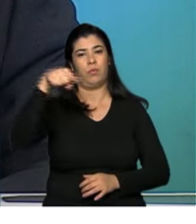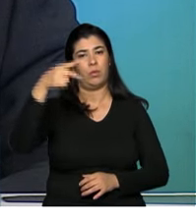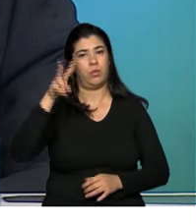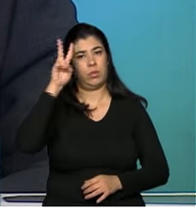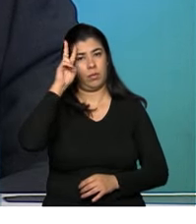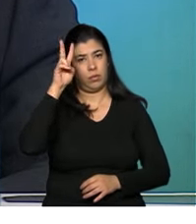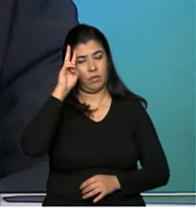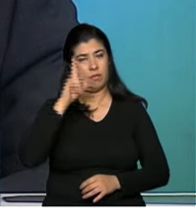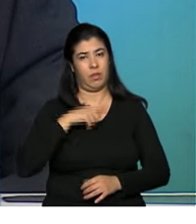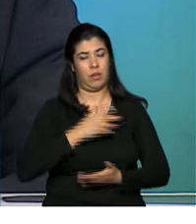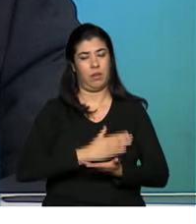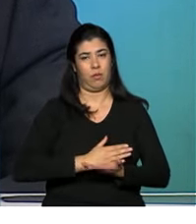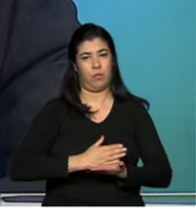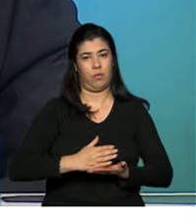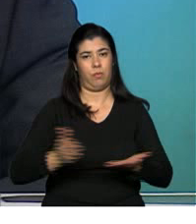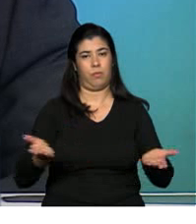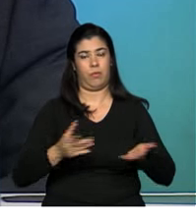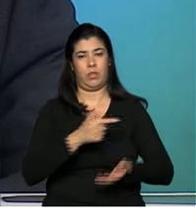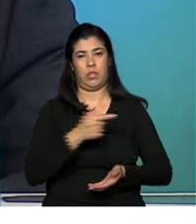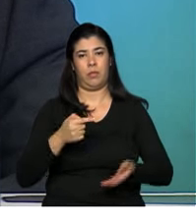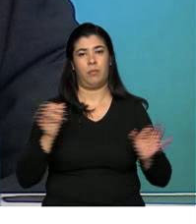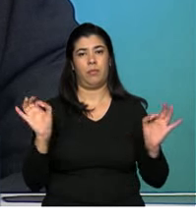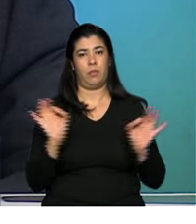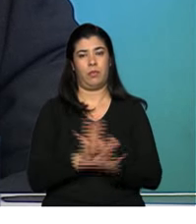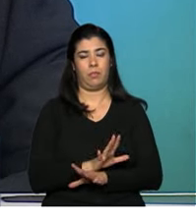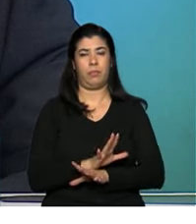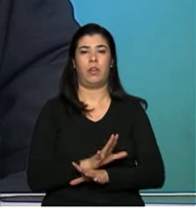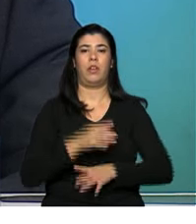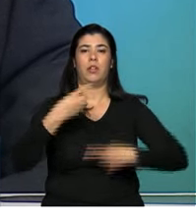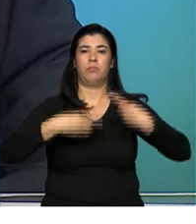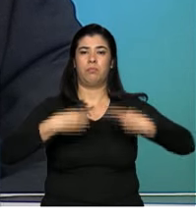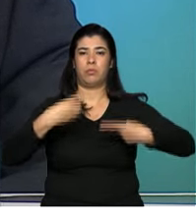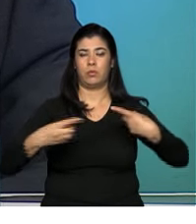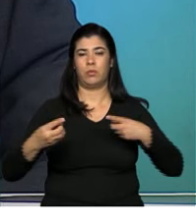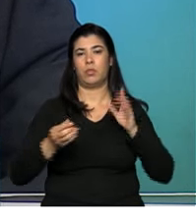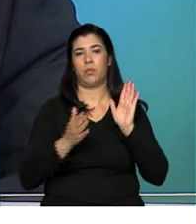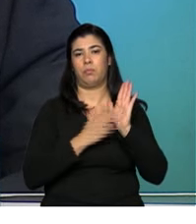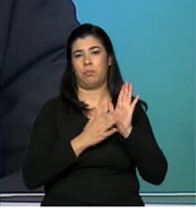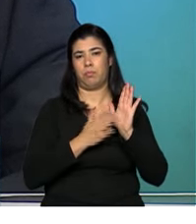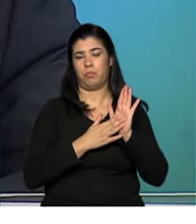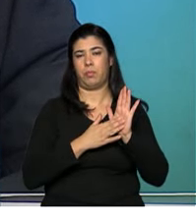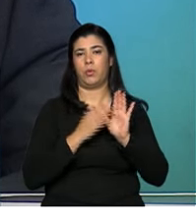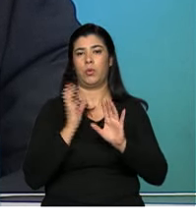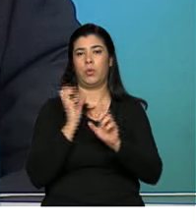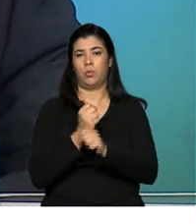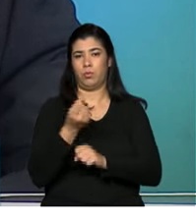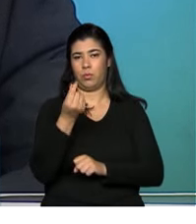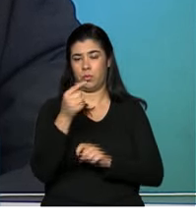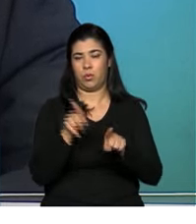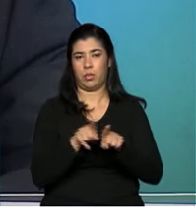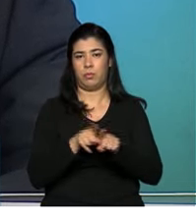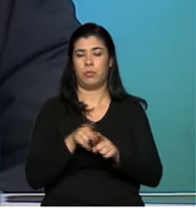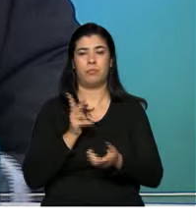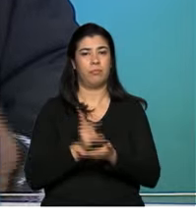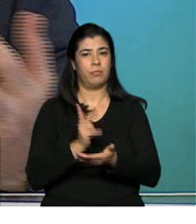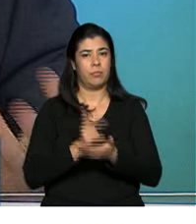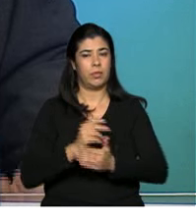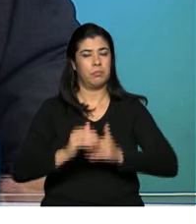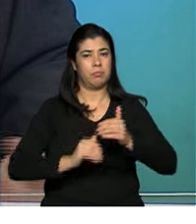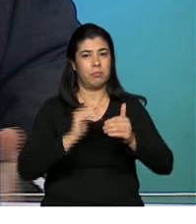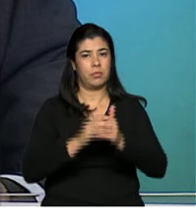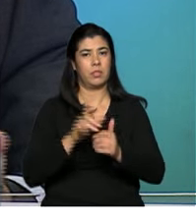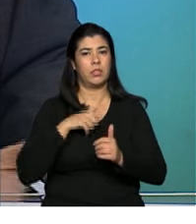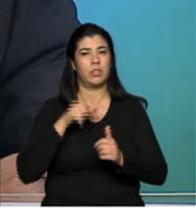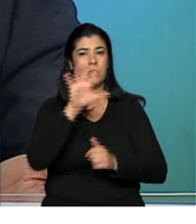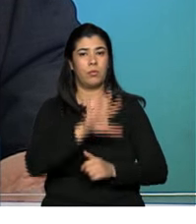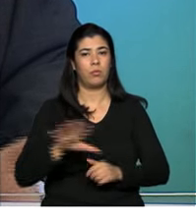nós estamos no processo agora de finalização da proposta e a construção do orçamento como sempre envolve um cenário de